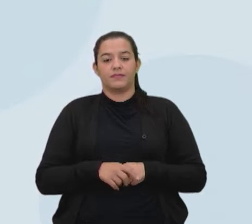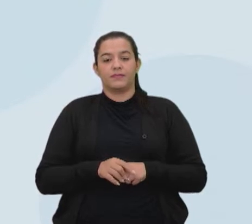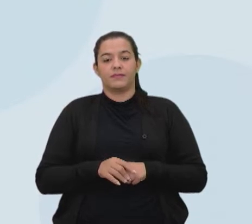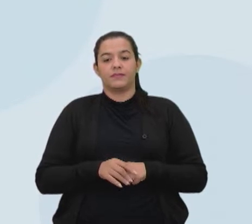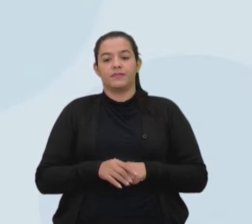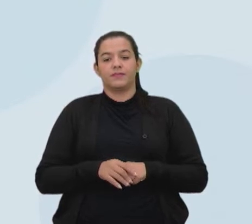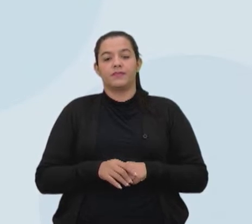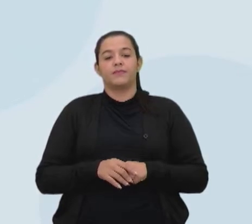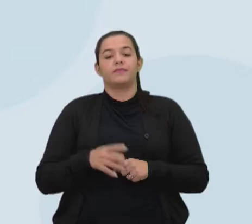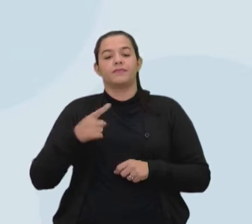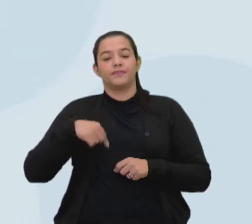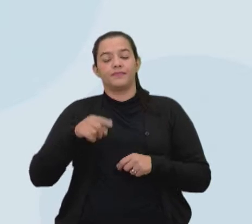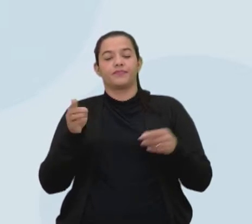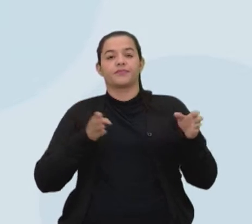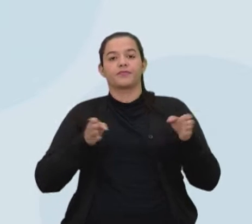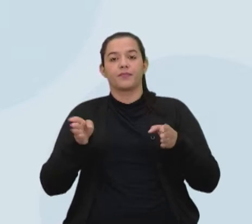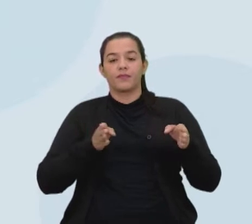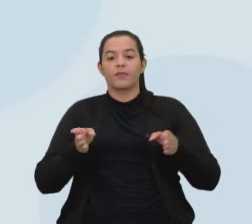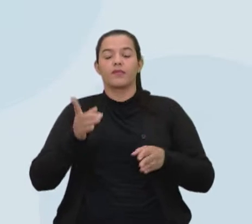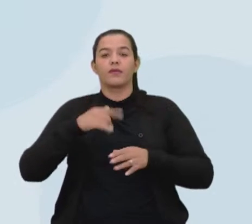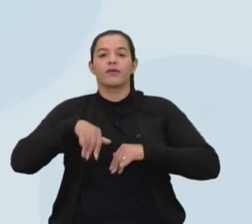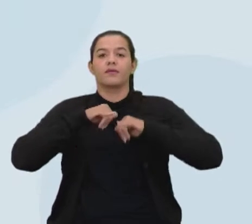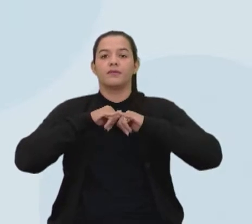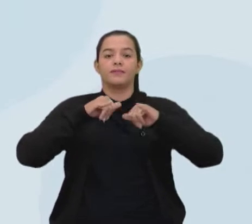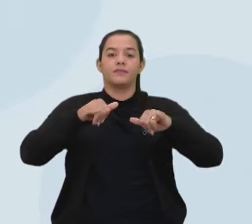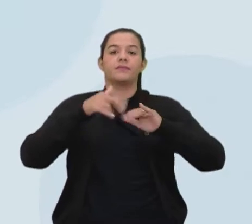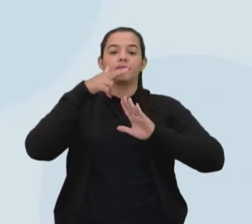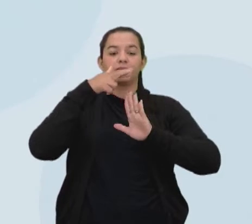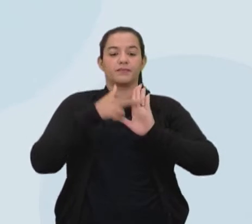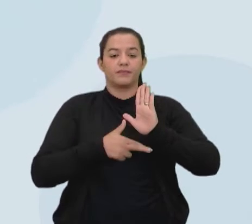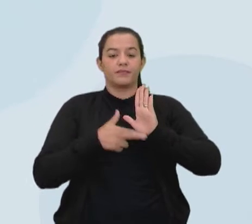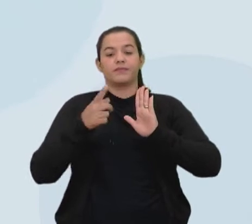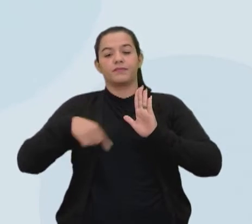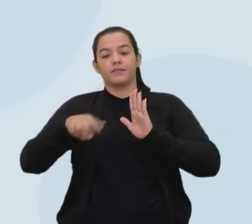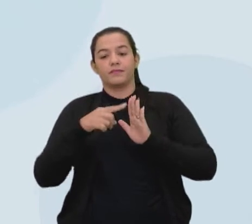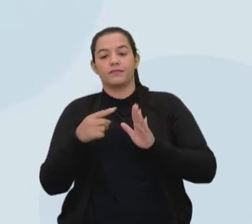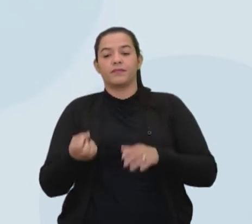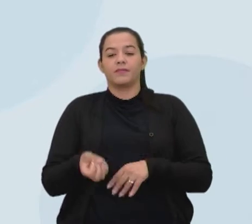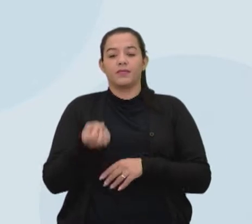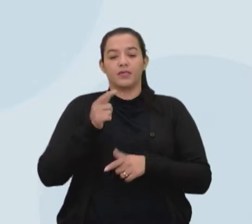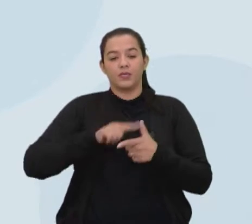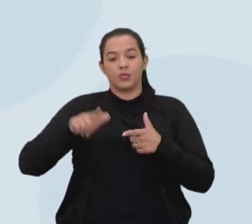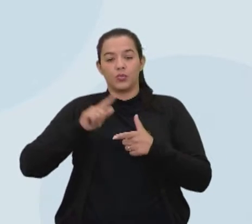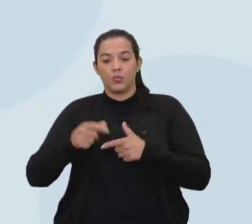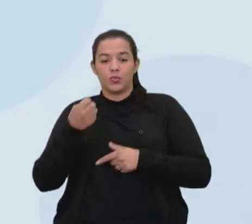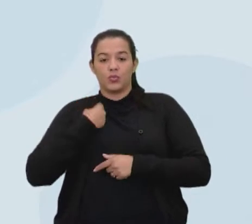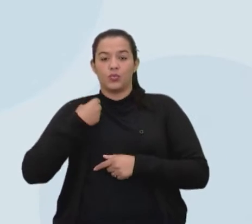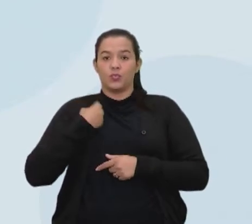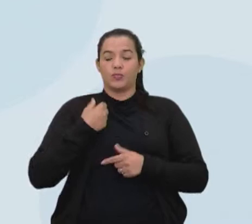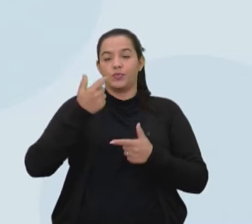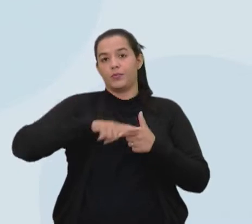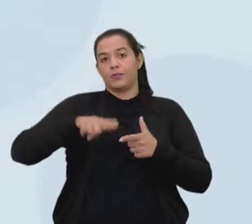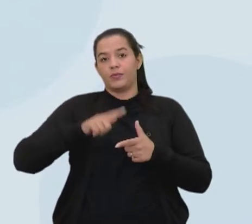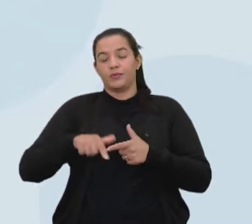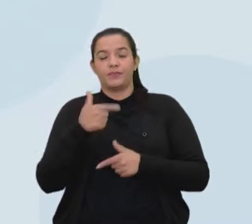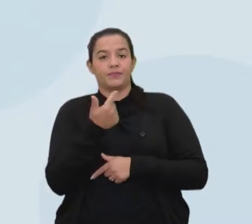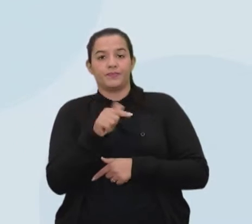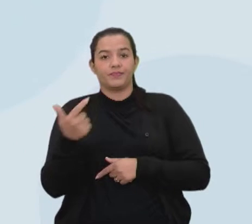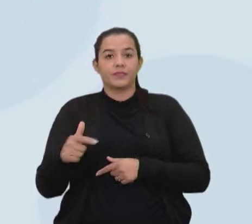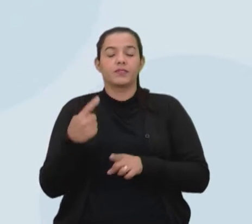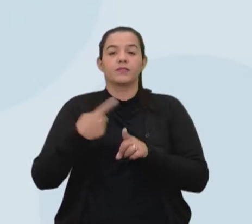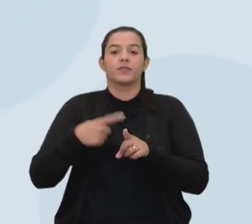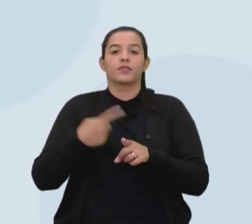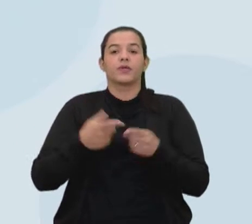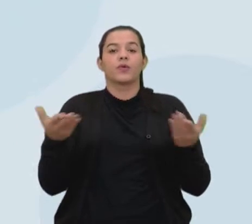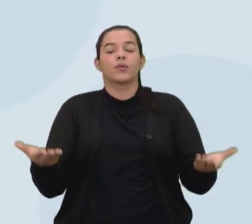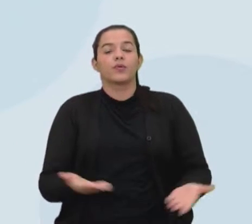momento. Durante a apresentação do relatório. Em termos numéricos, isso não seria um problema, pois já hoje são